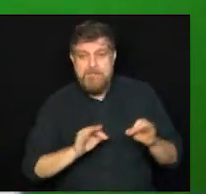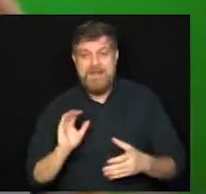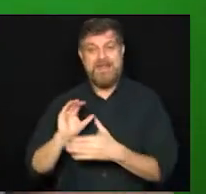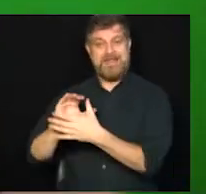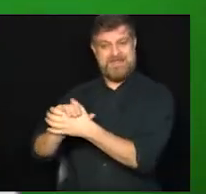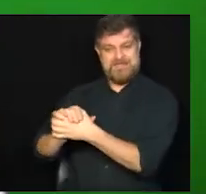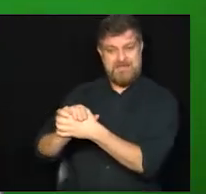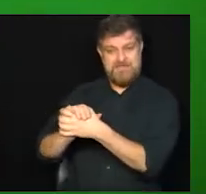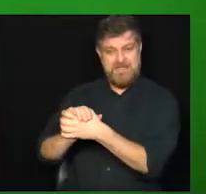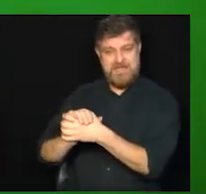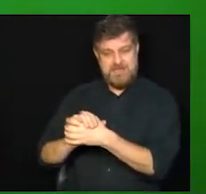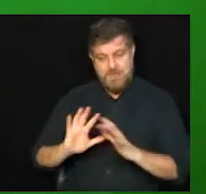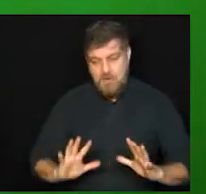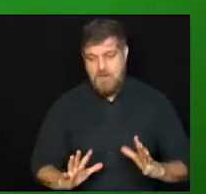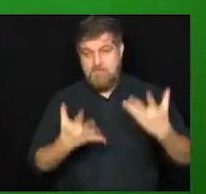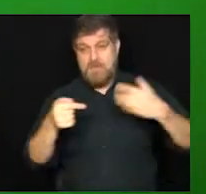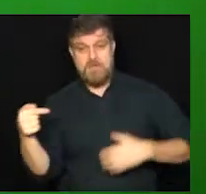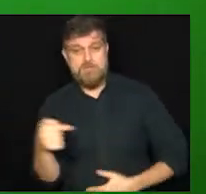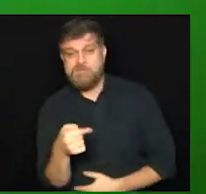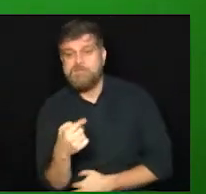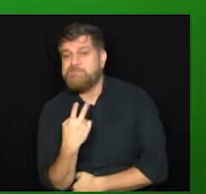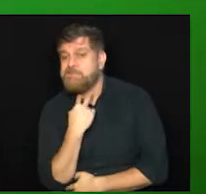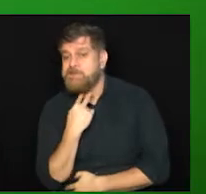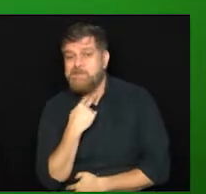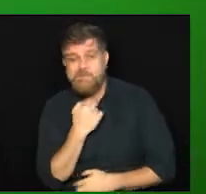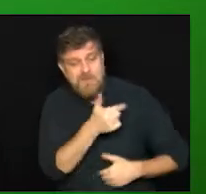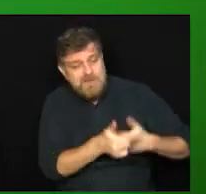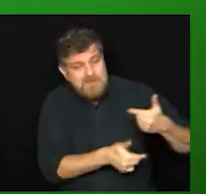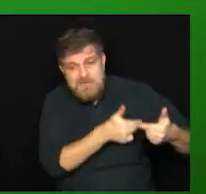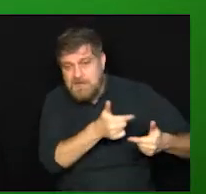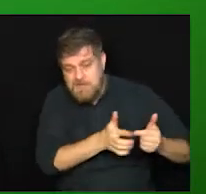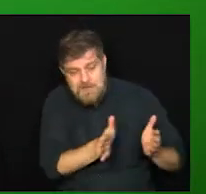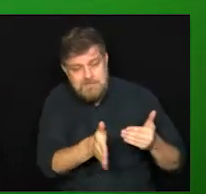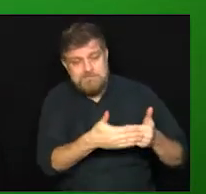formaturas, festas, sem poder operar também.